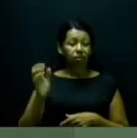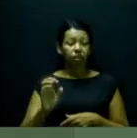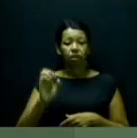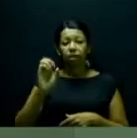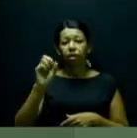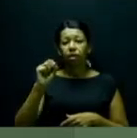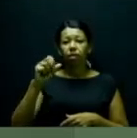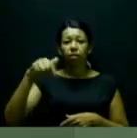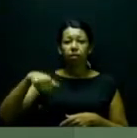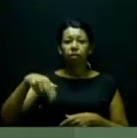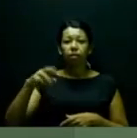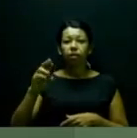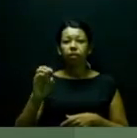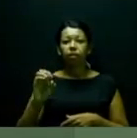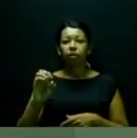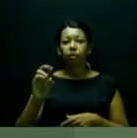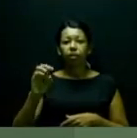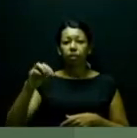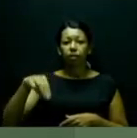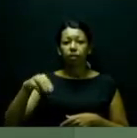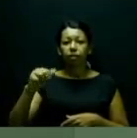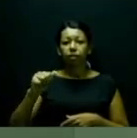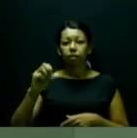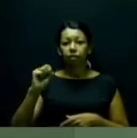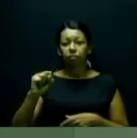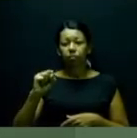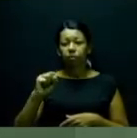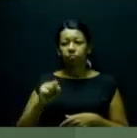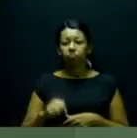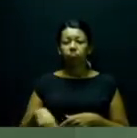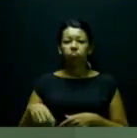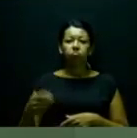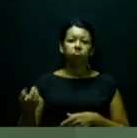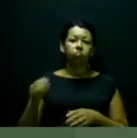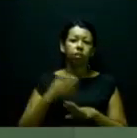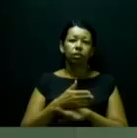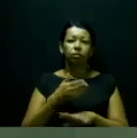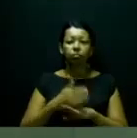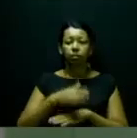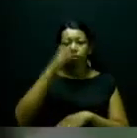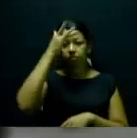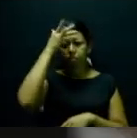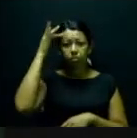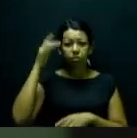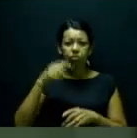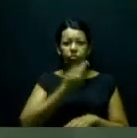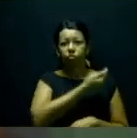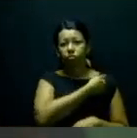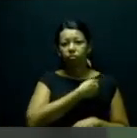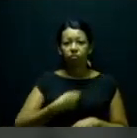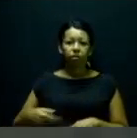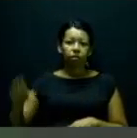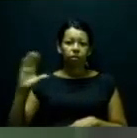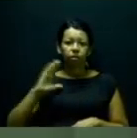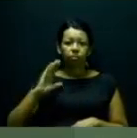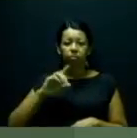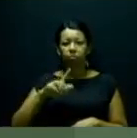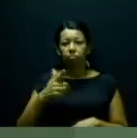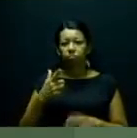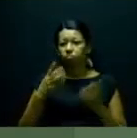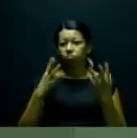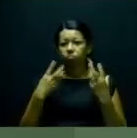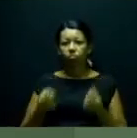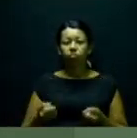de Educação, inclusive com a interferência de membro do primeiro escalão do governo municipal. Tal situação é inaceitável,